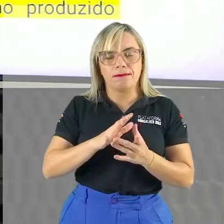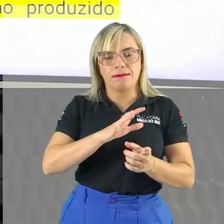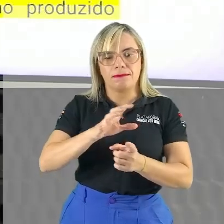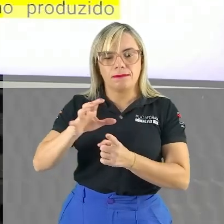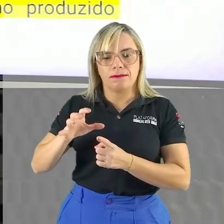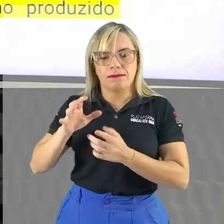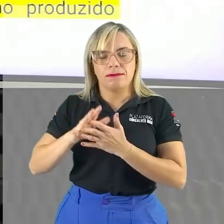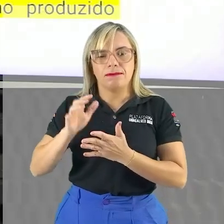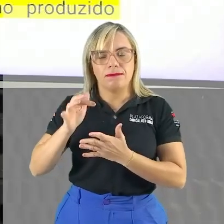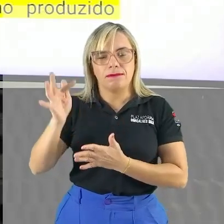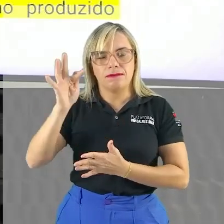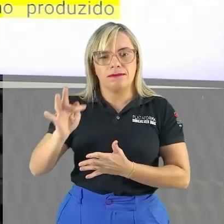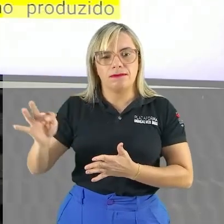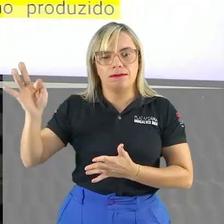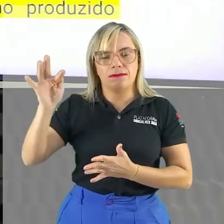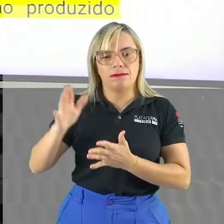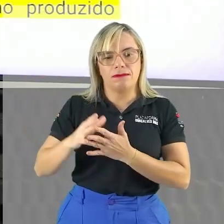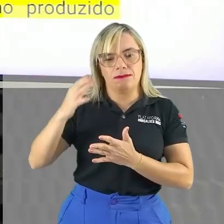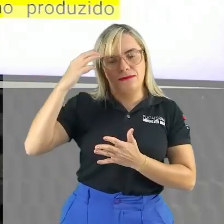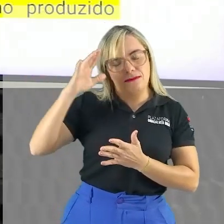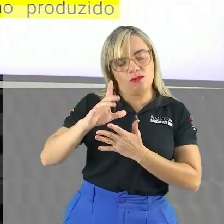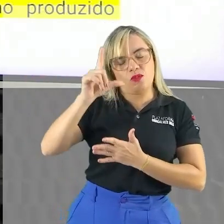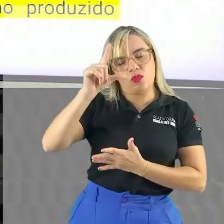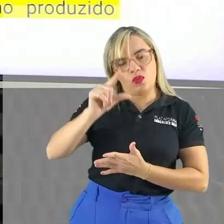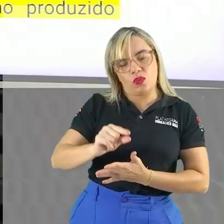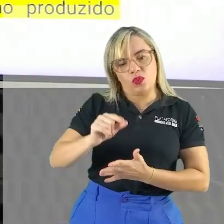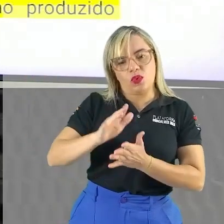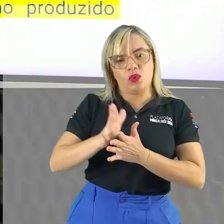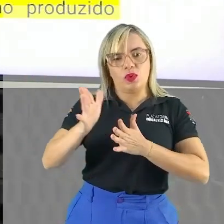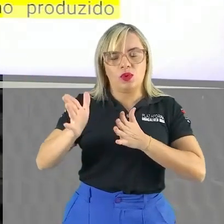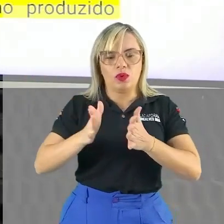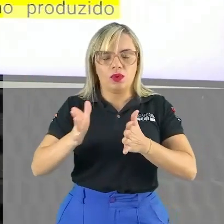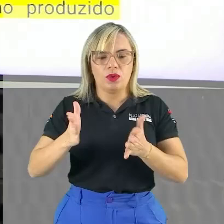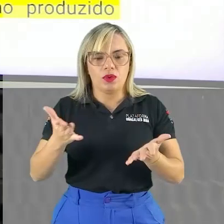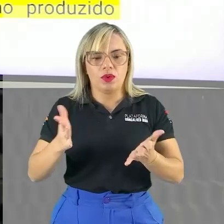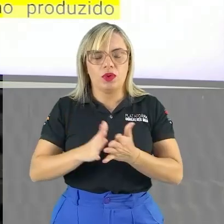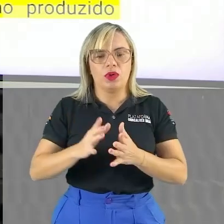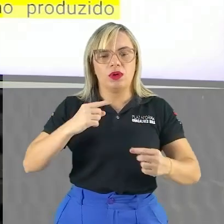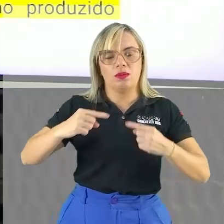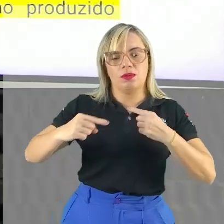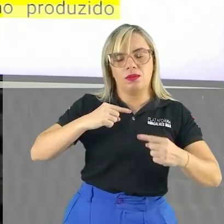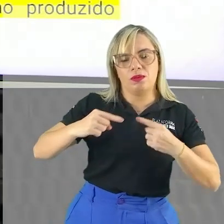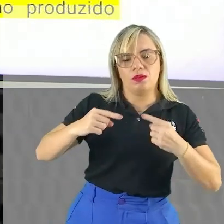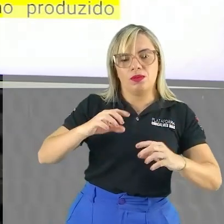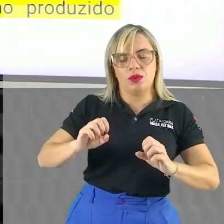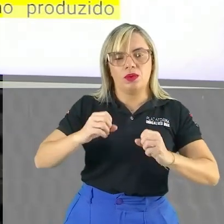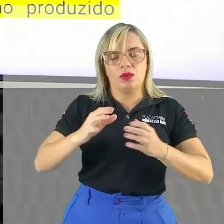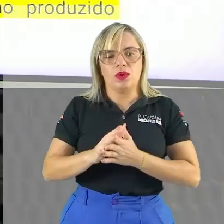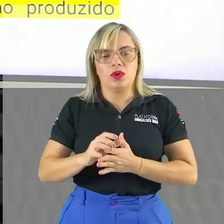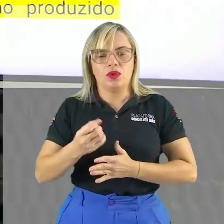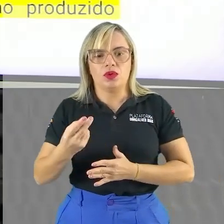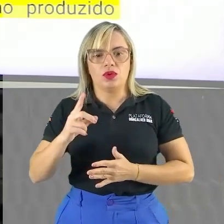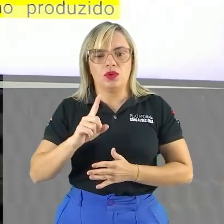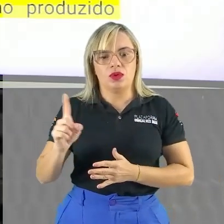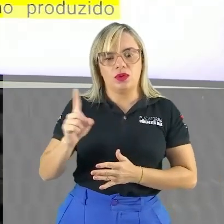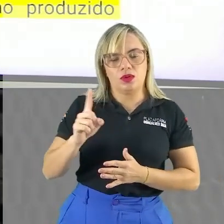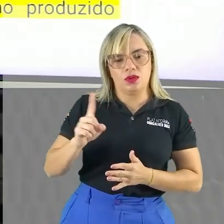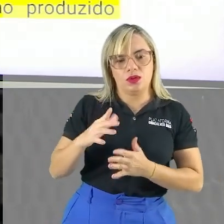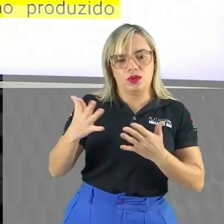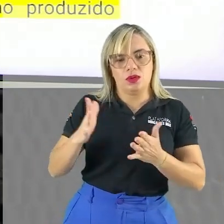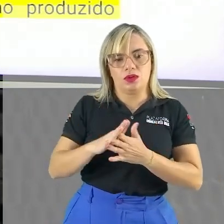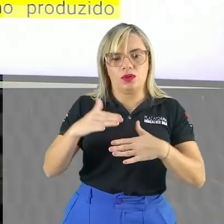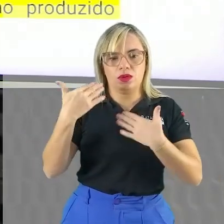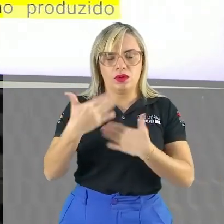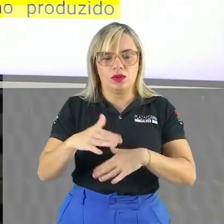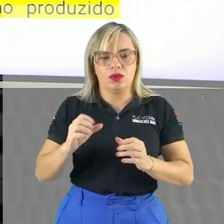presença desses franceses aqui, que passaram pouco tempo, mas, enfim, há uma discussão que pode ou não ser abordada numa